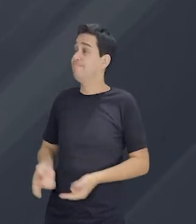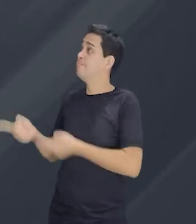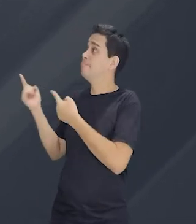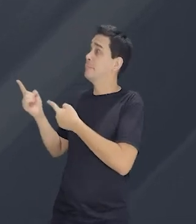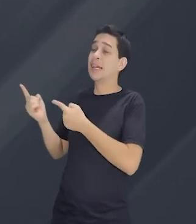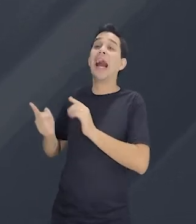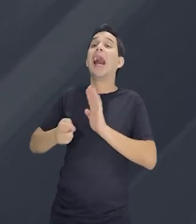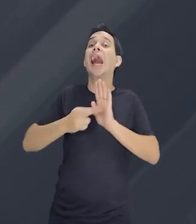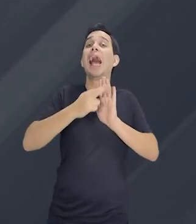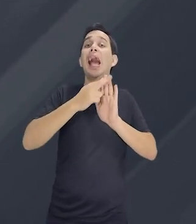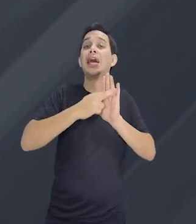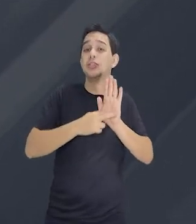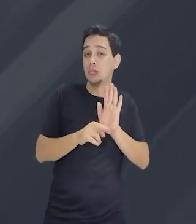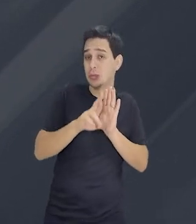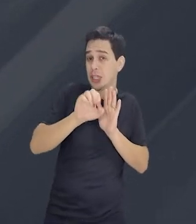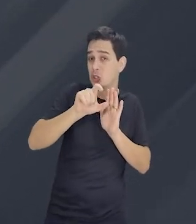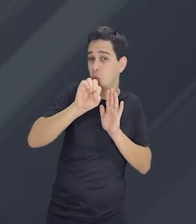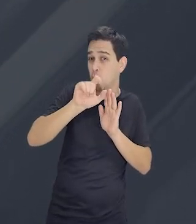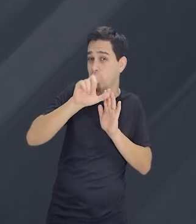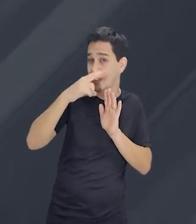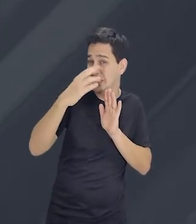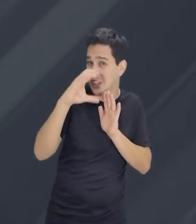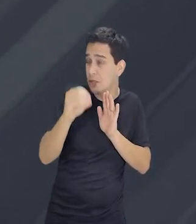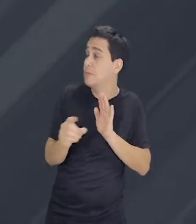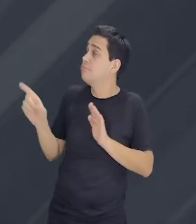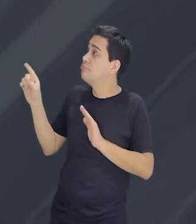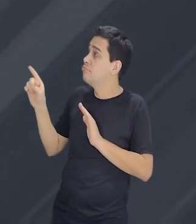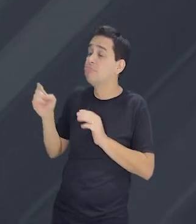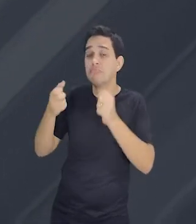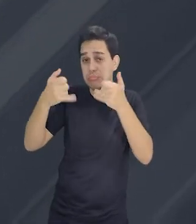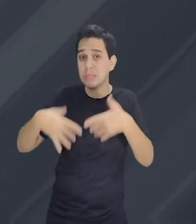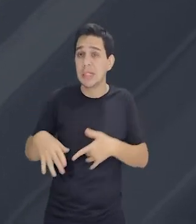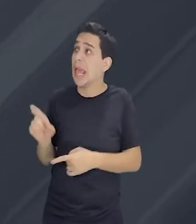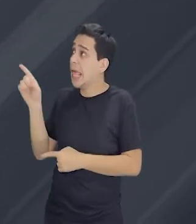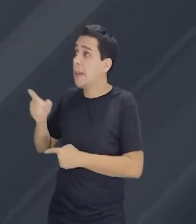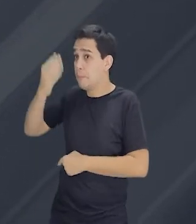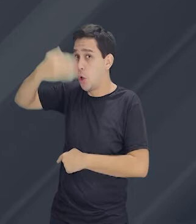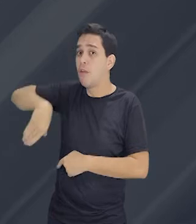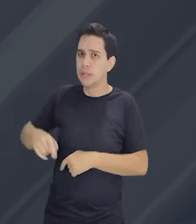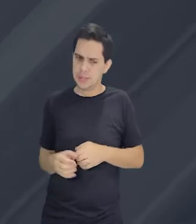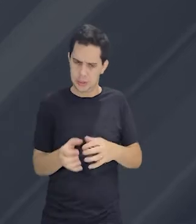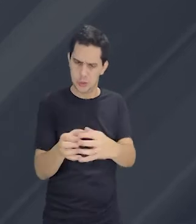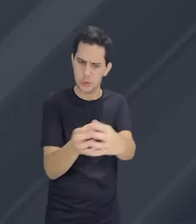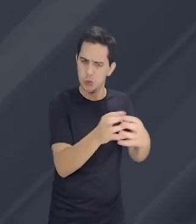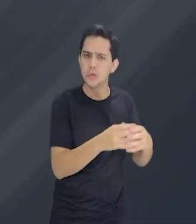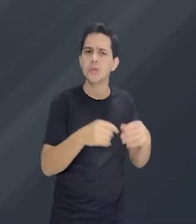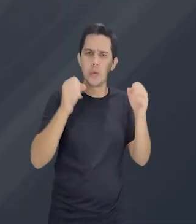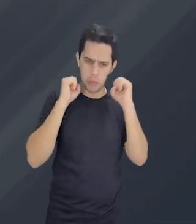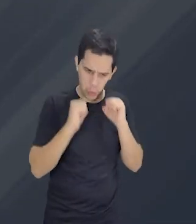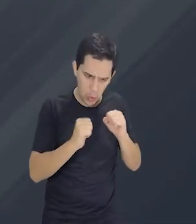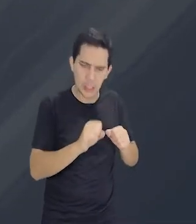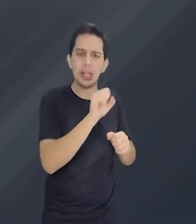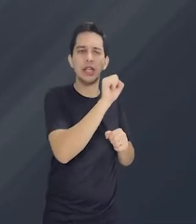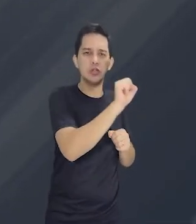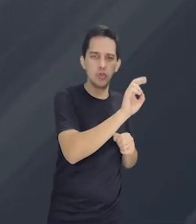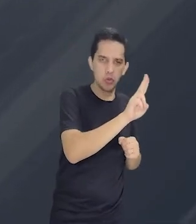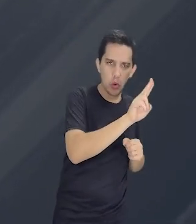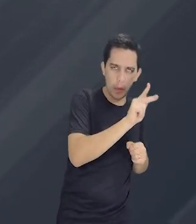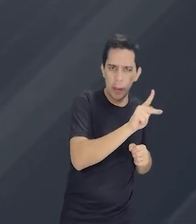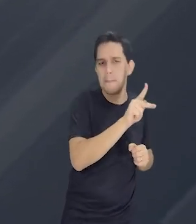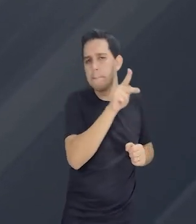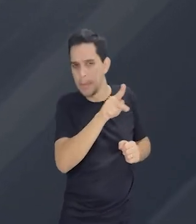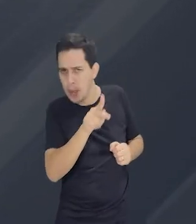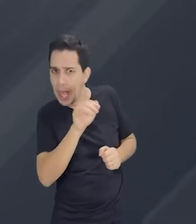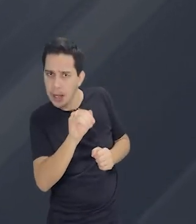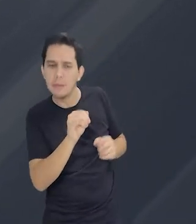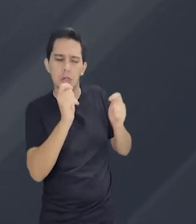Resolução 2412, para dar suporte às atividades desenvolvidas pela SubPPI. Essa secretaria, então, ela é